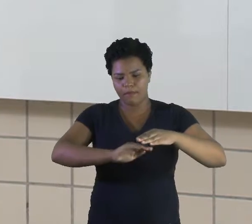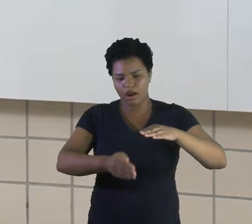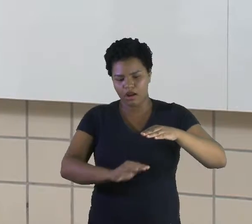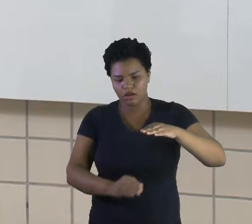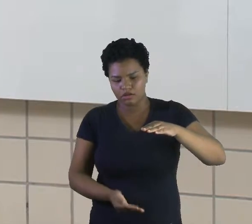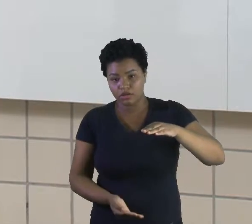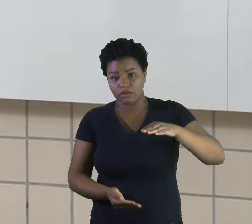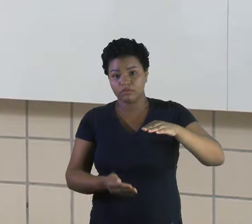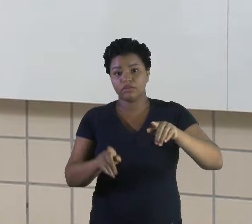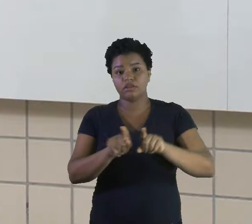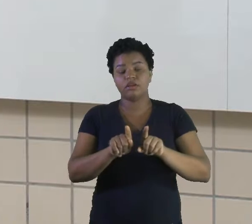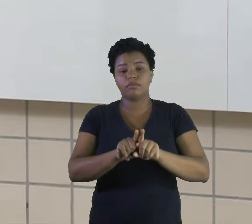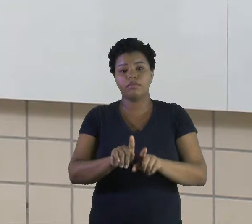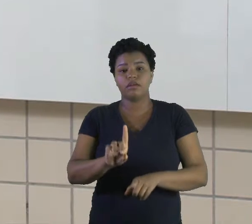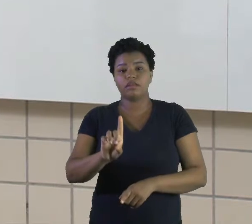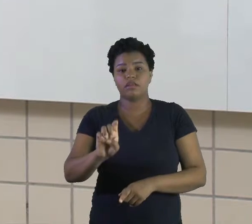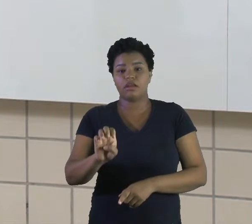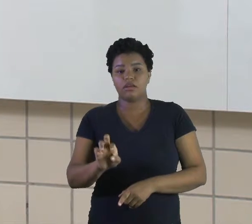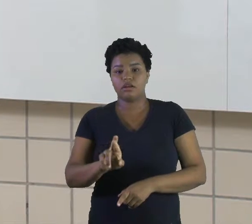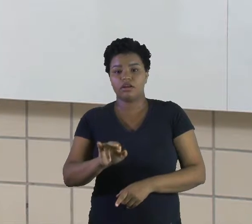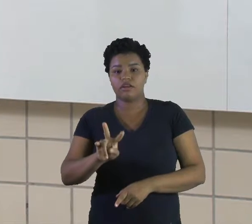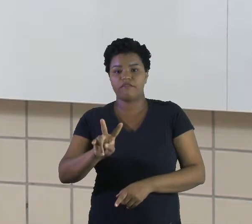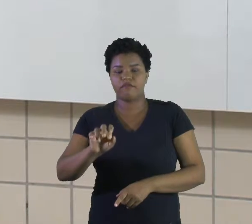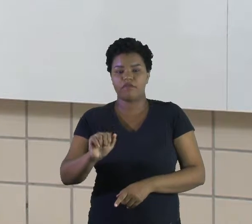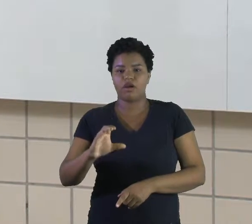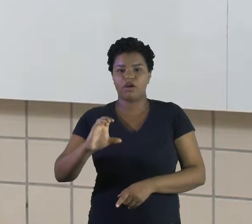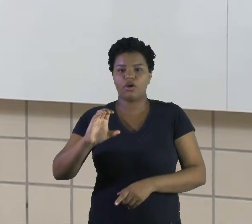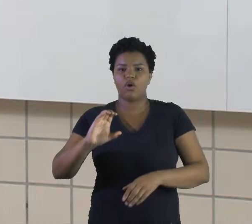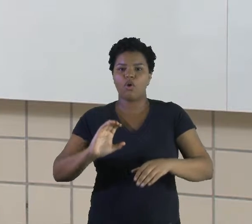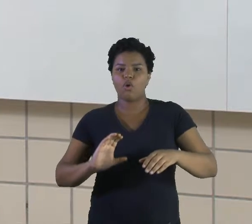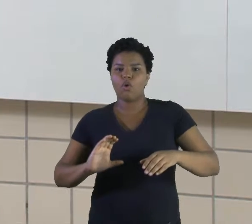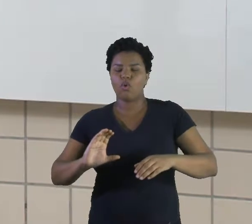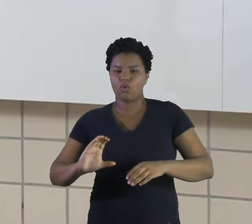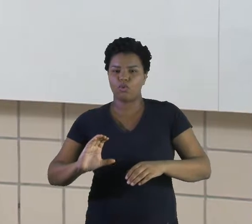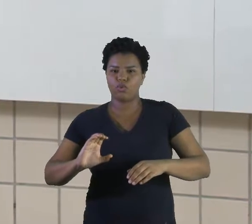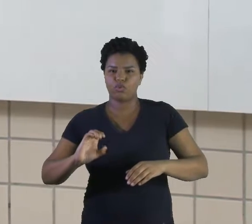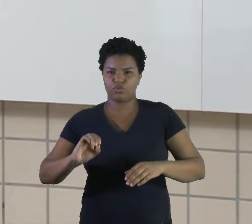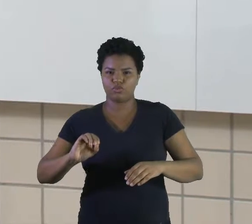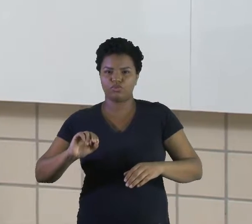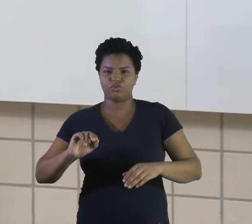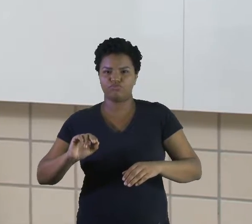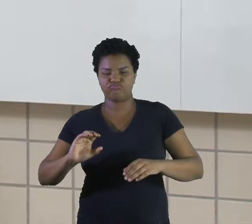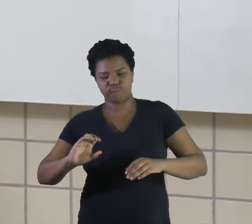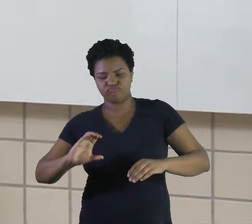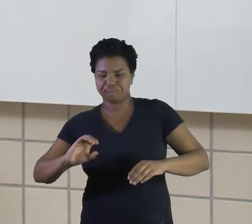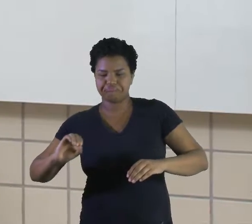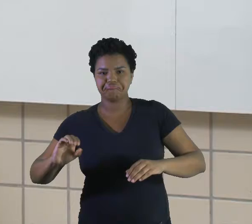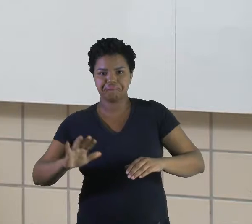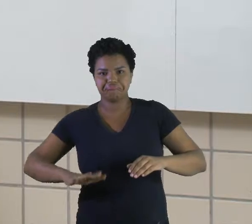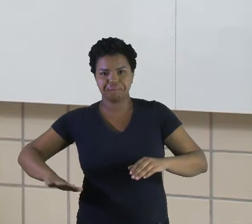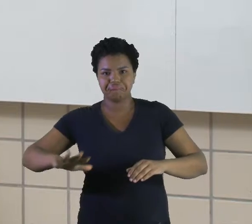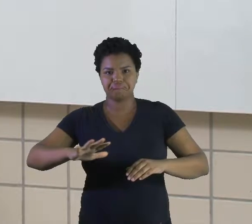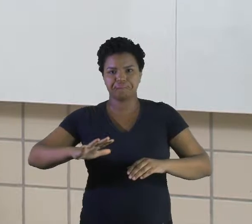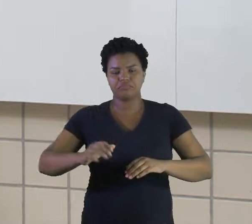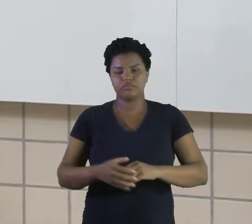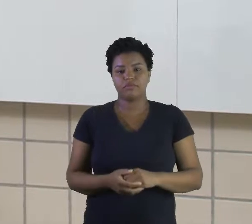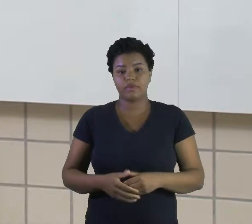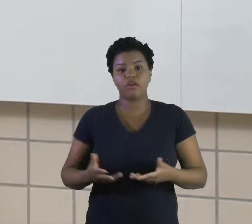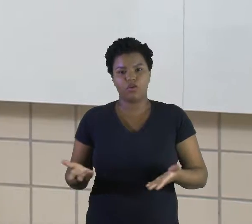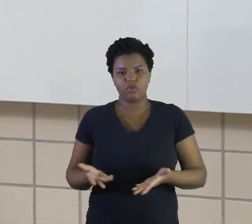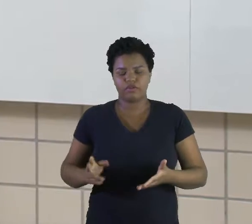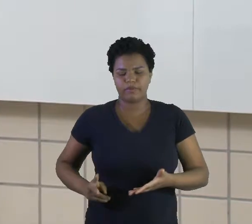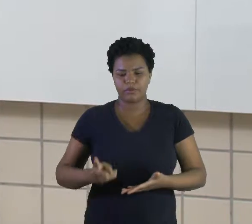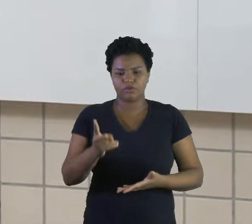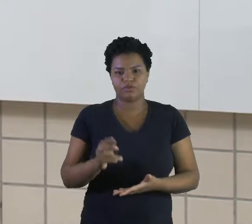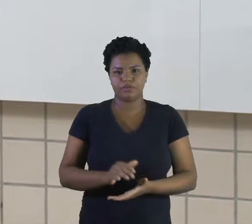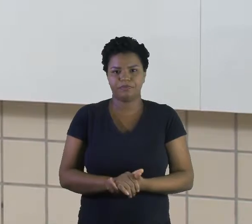da deriva continental. Hoje nós daremos continuidade a esse conteúdo. Hoje é a nossa 14ª